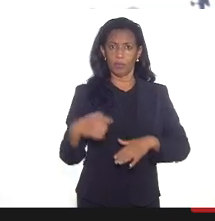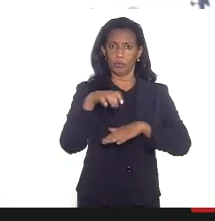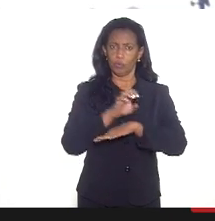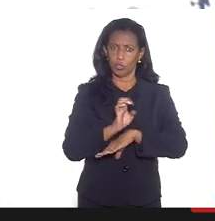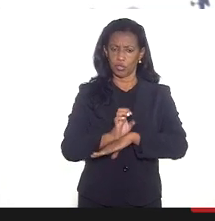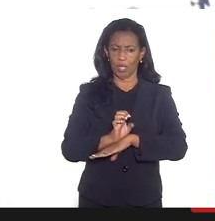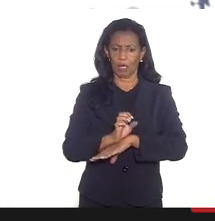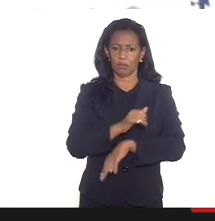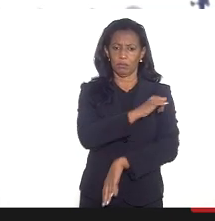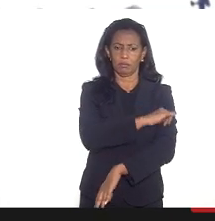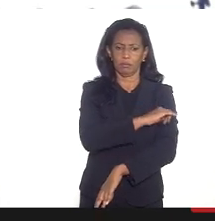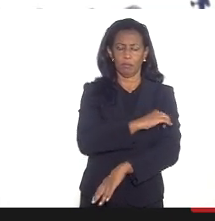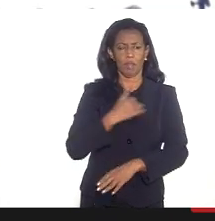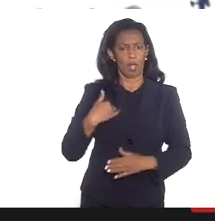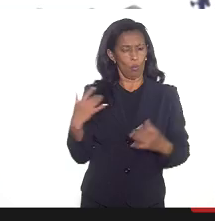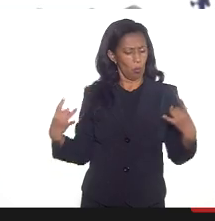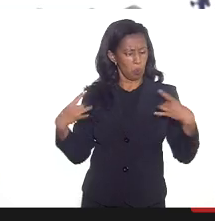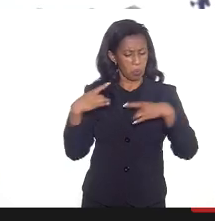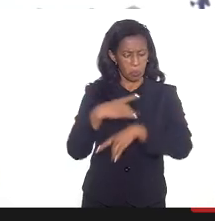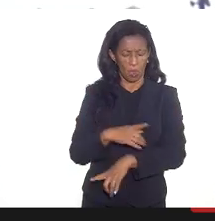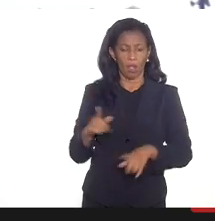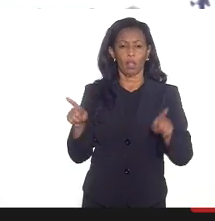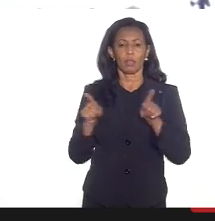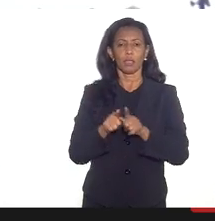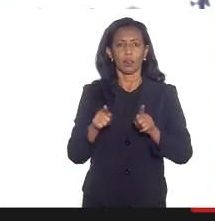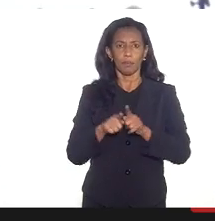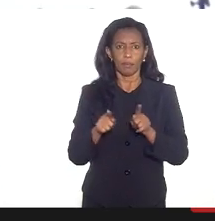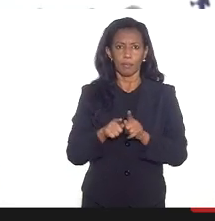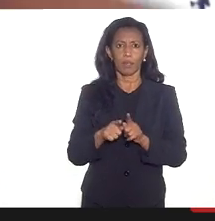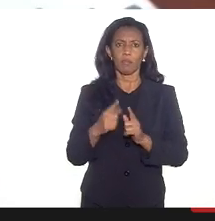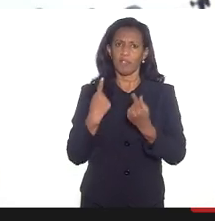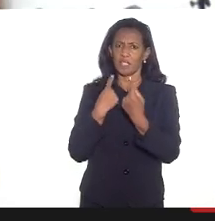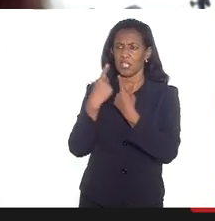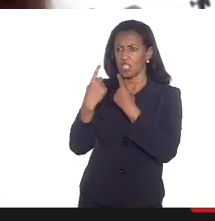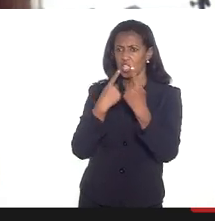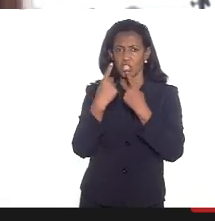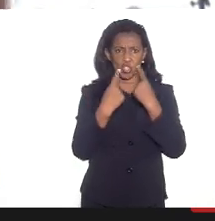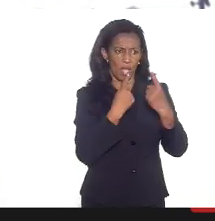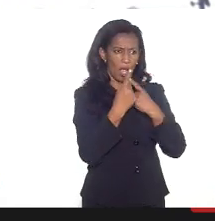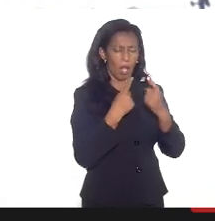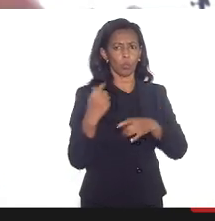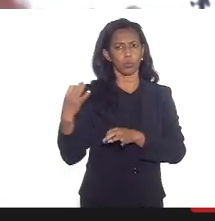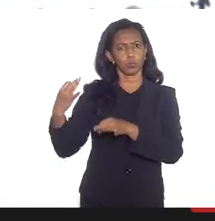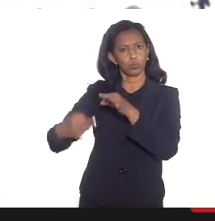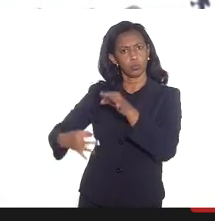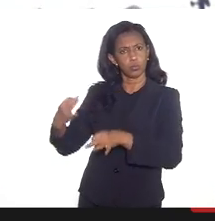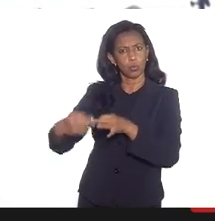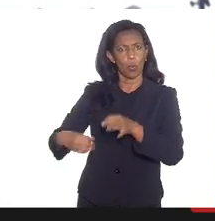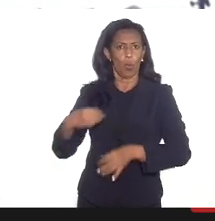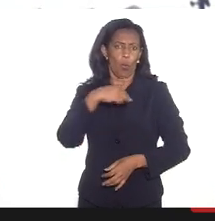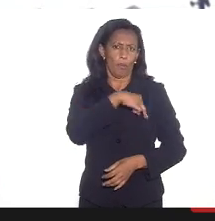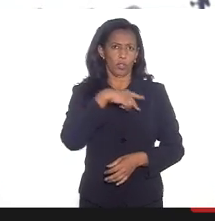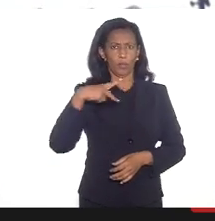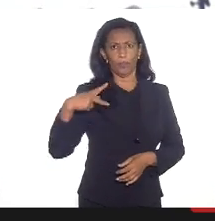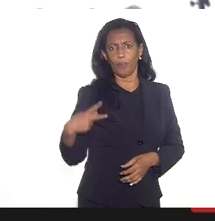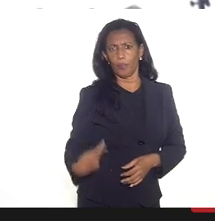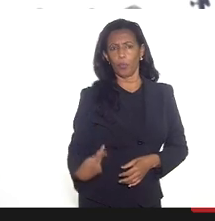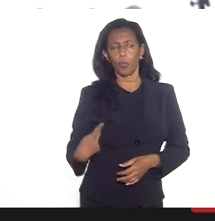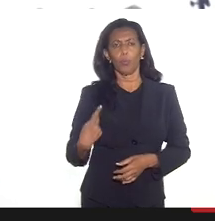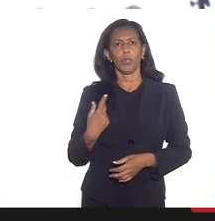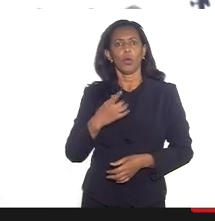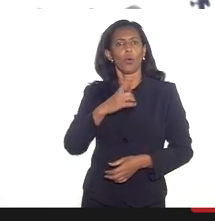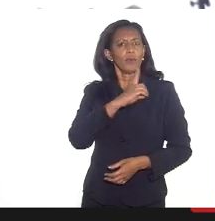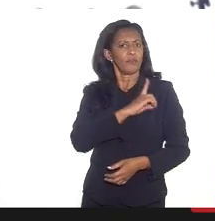do Rio de Janeiro, me coloco à disposição também para fazer esse diálogo com o judiciário, com o Ministério Público, com a